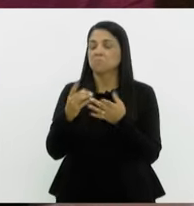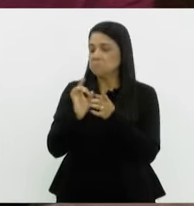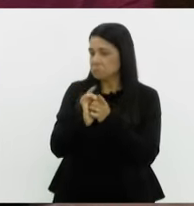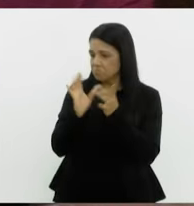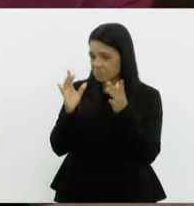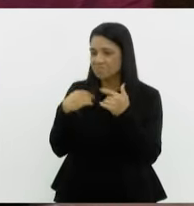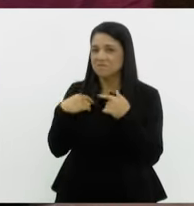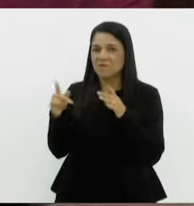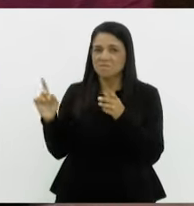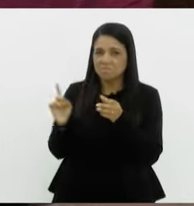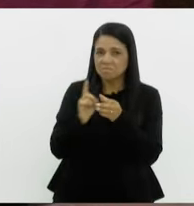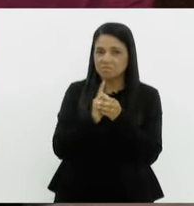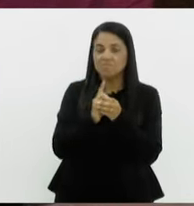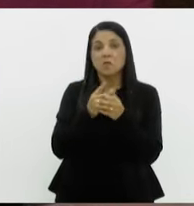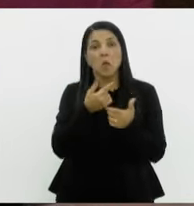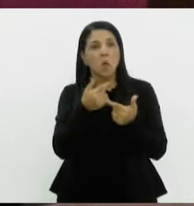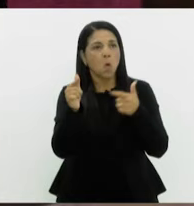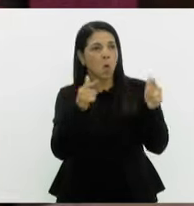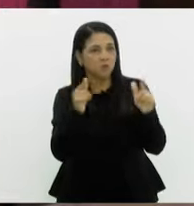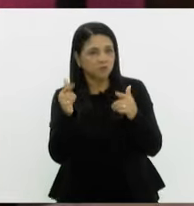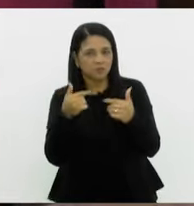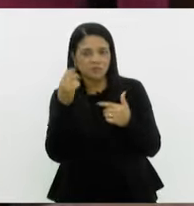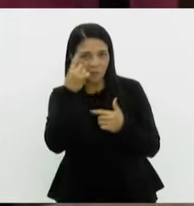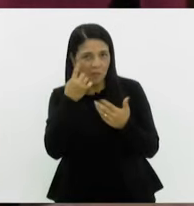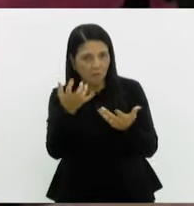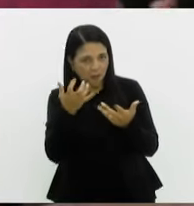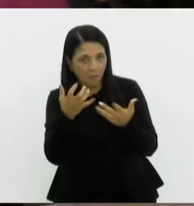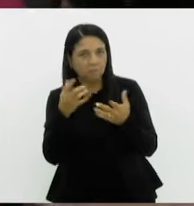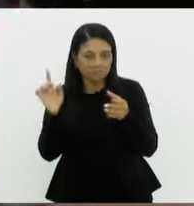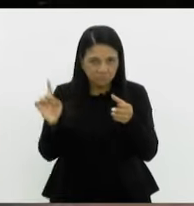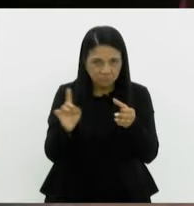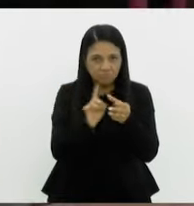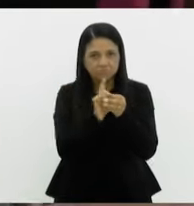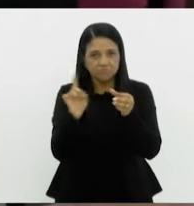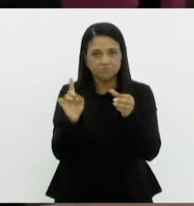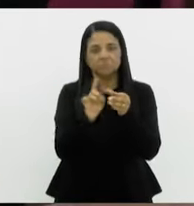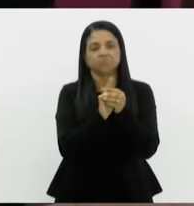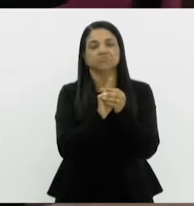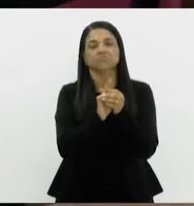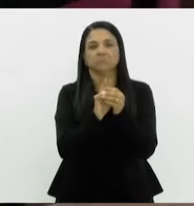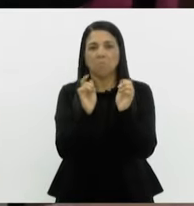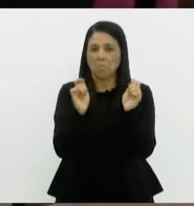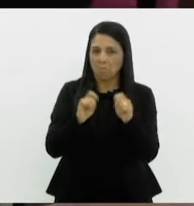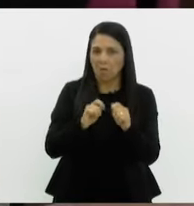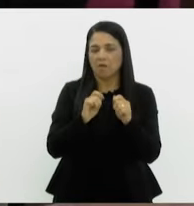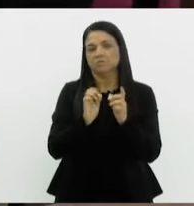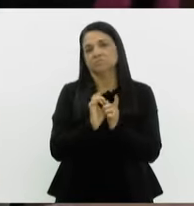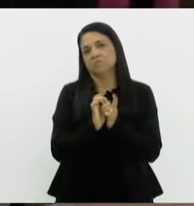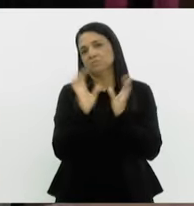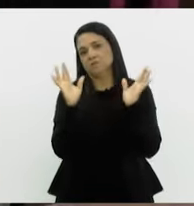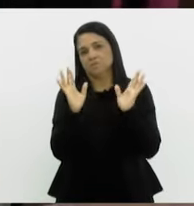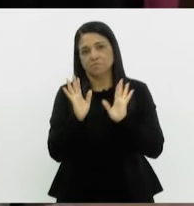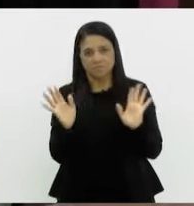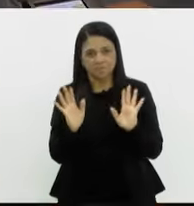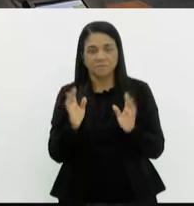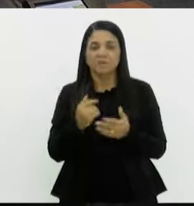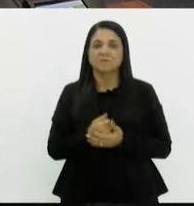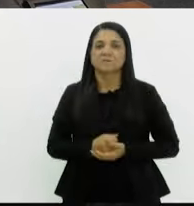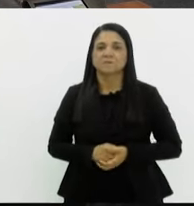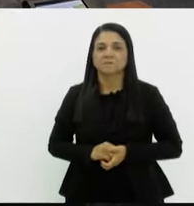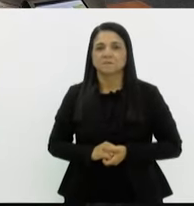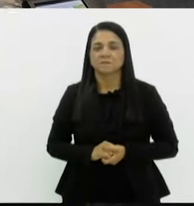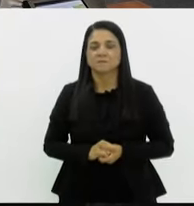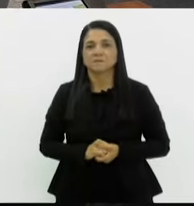projeto para o deputado André Correia, inclusive abro para os demais deputados que queiram participar também desse projeto, tá bom? Já tem